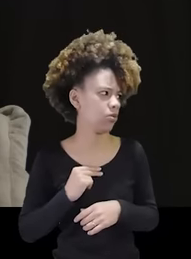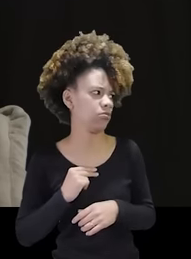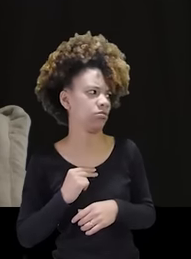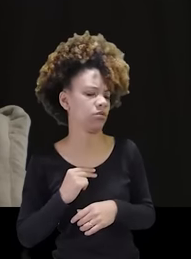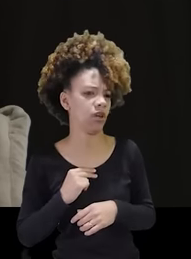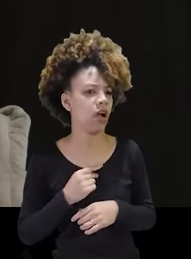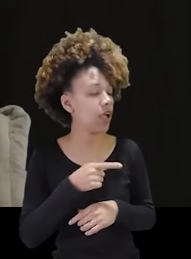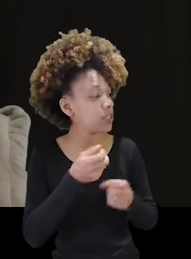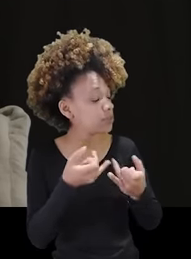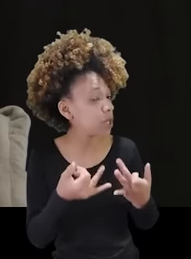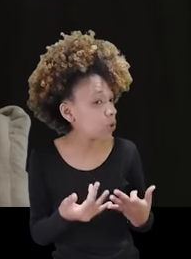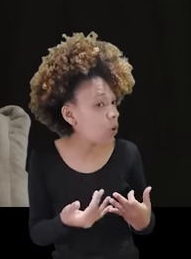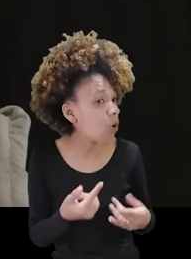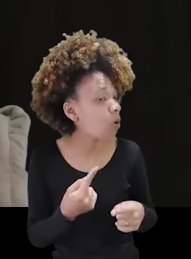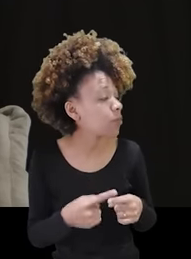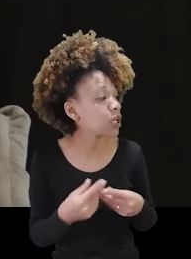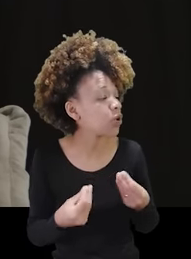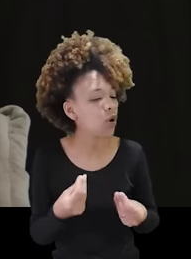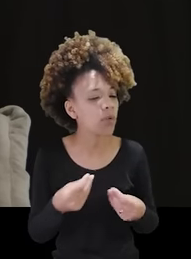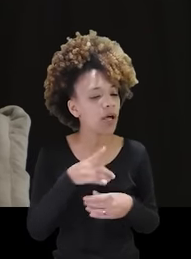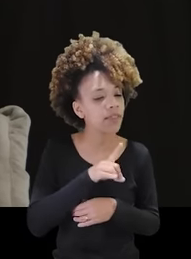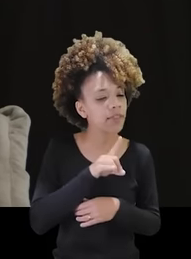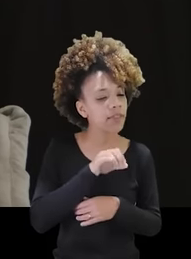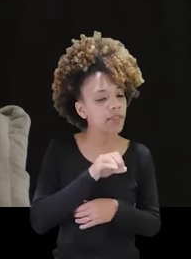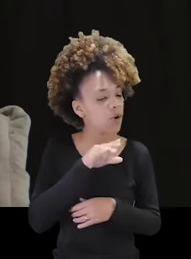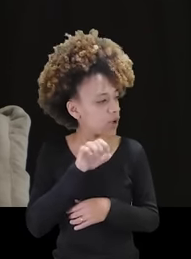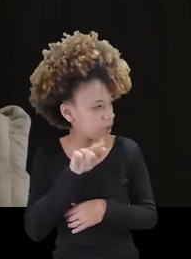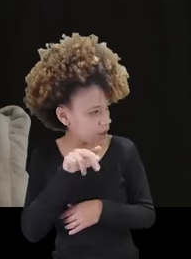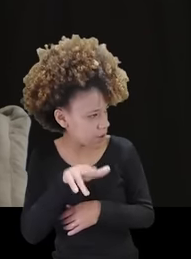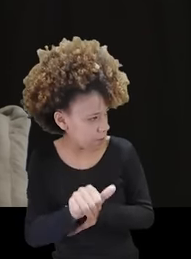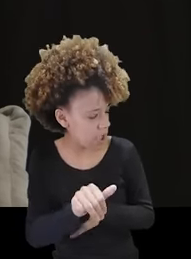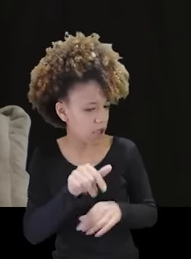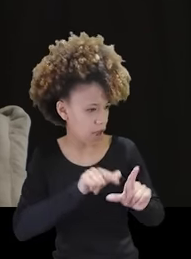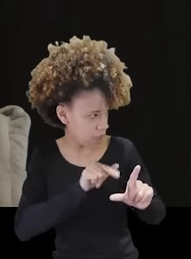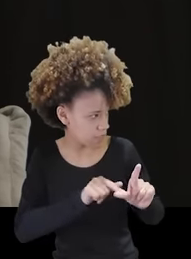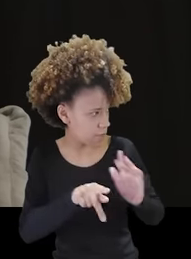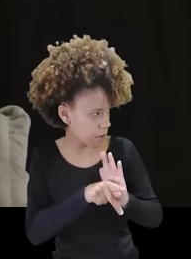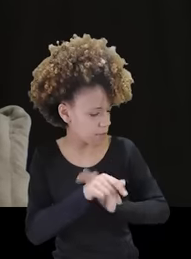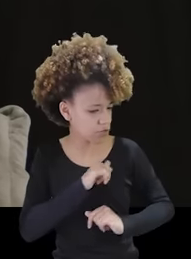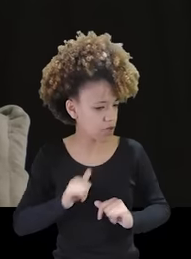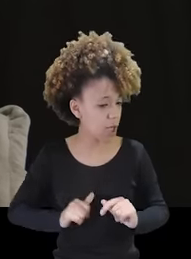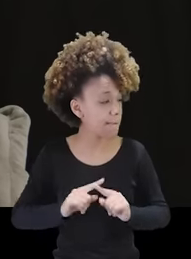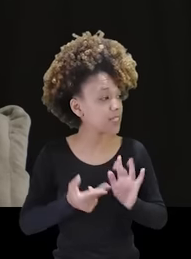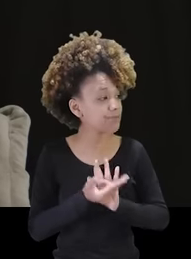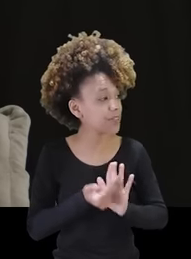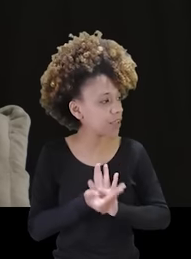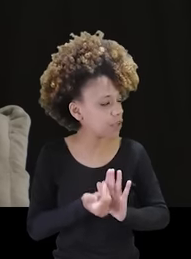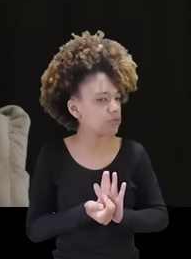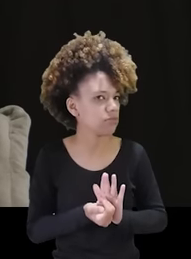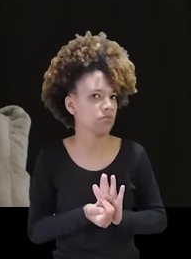demais porque ele me explicou né falando como é que faz o ideograma porque é o seguinte eles fazem através do desenho